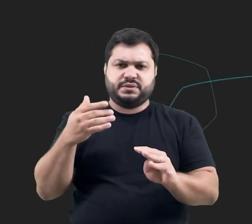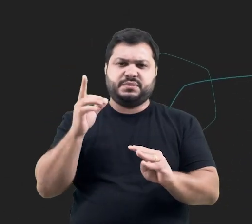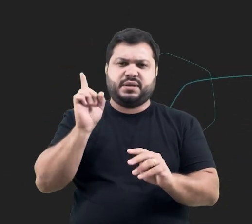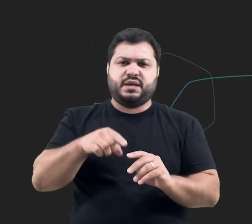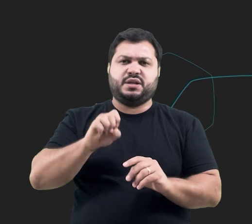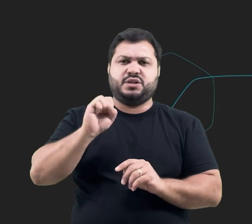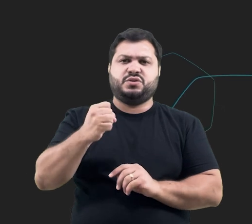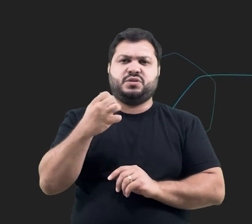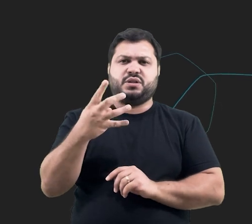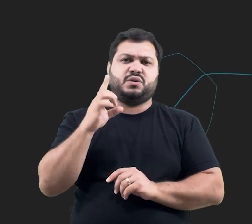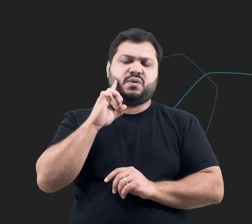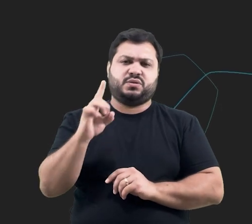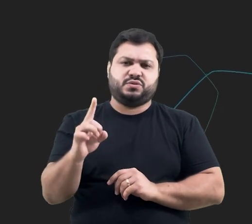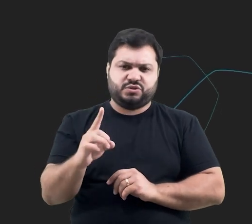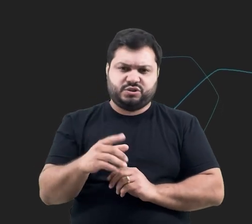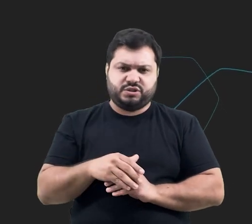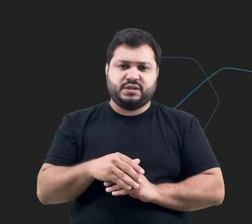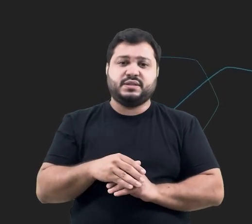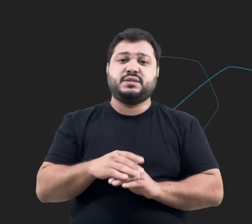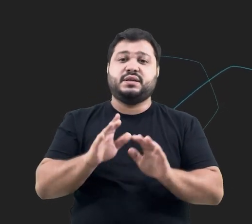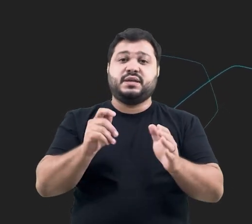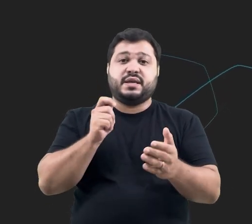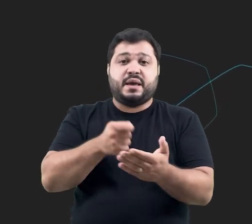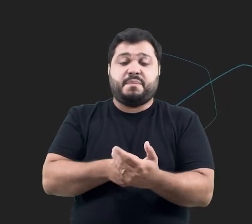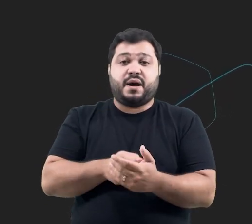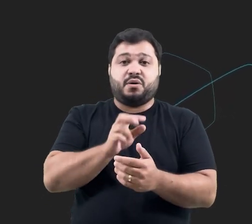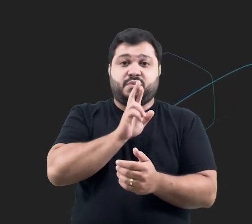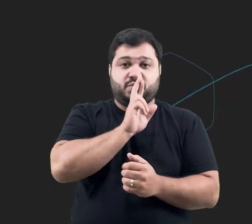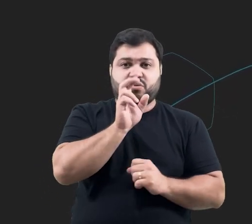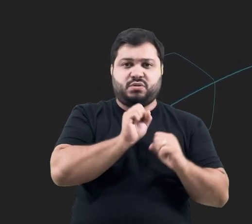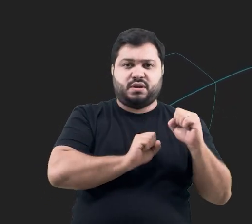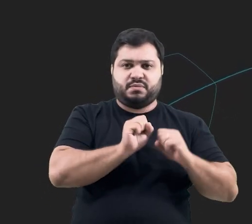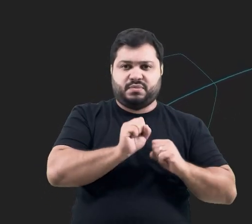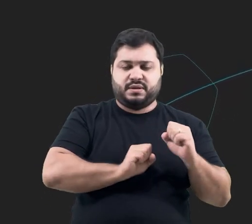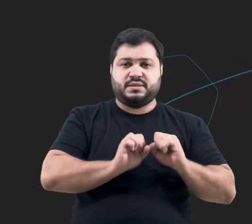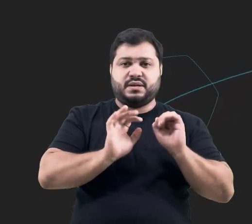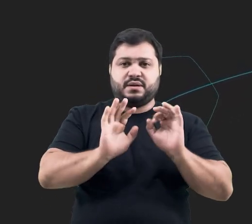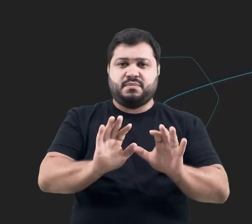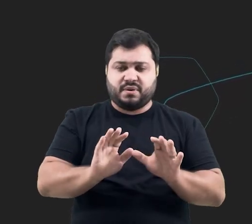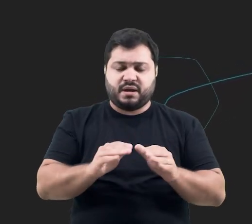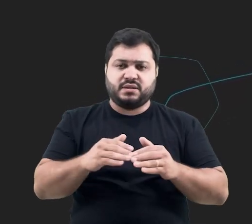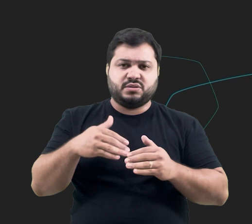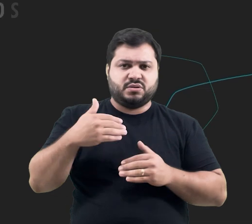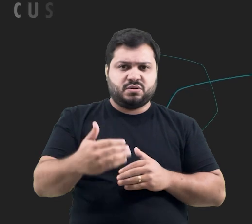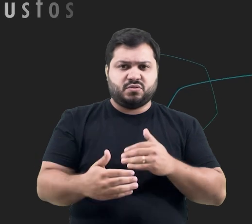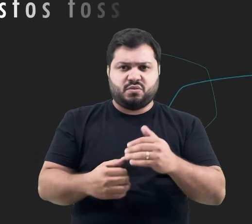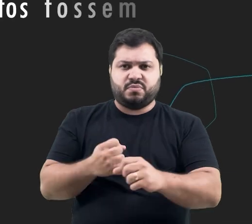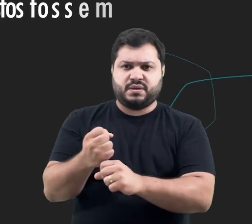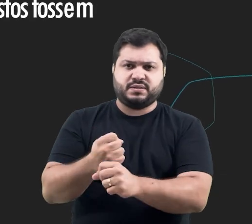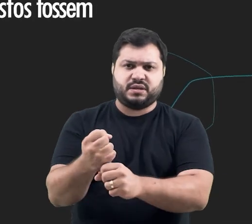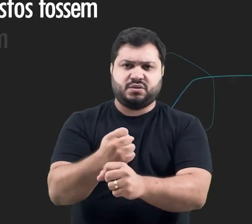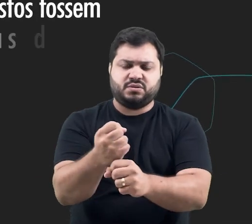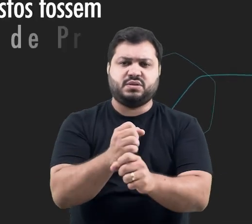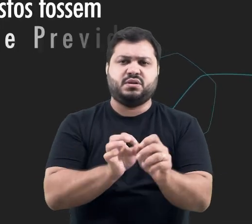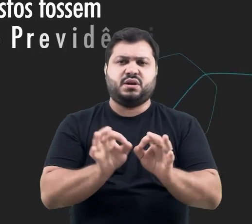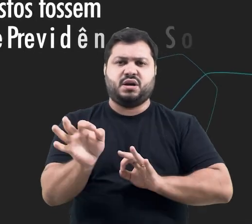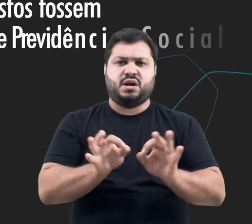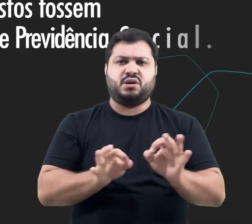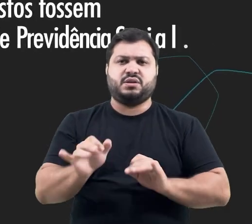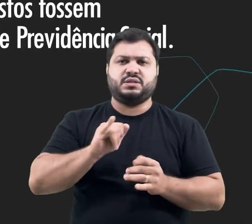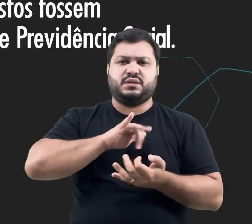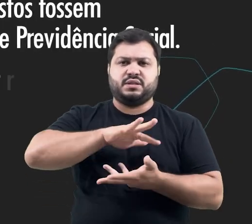o afastamento era de 84 dias e era pago pelo empregador. Mas, com o passar dos anos,